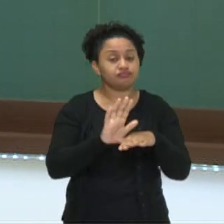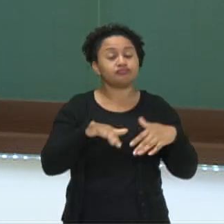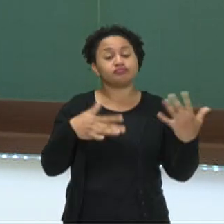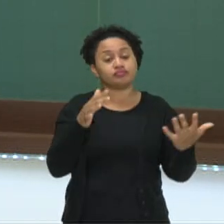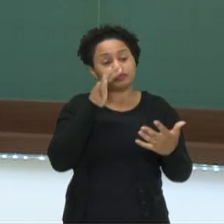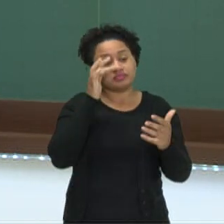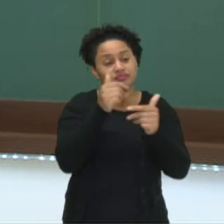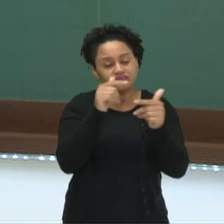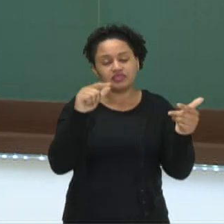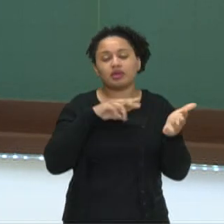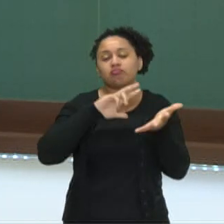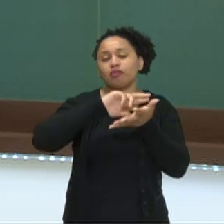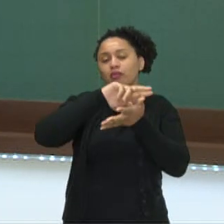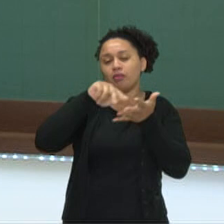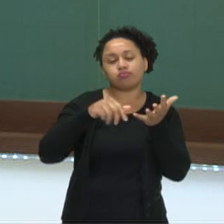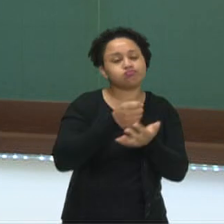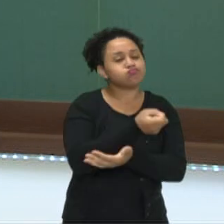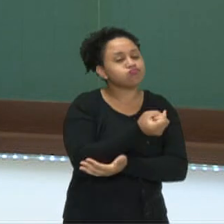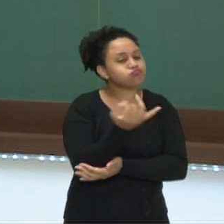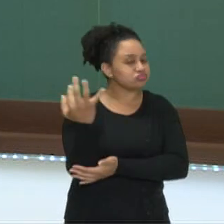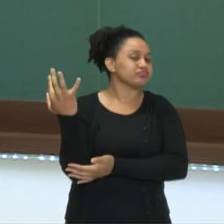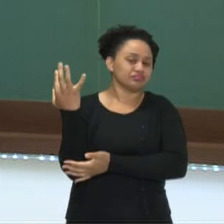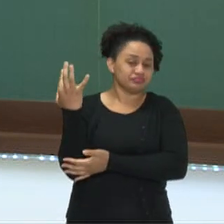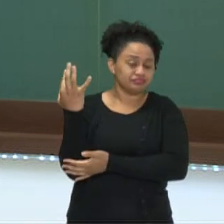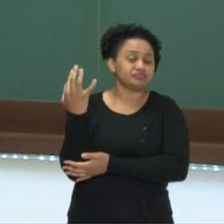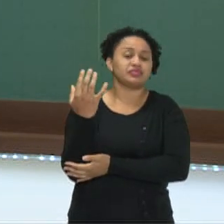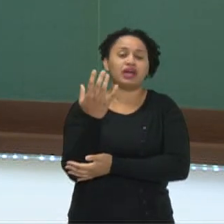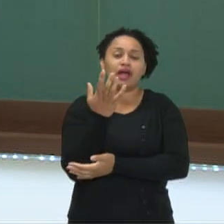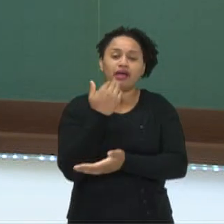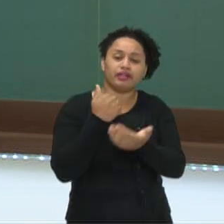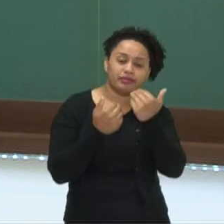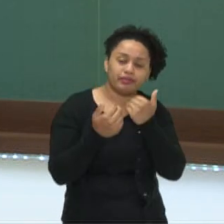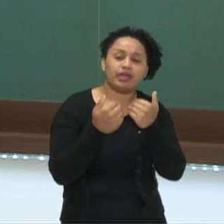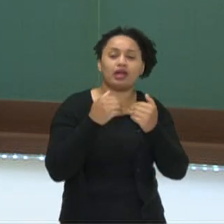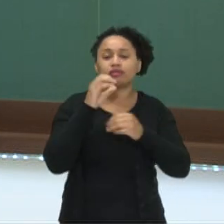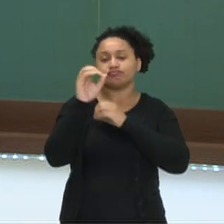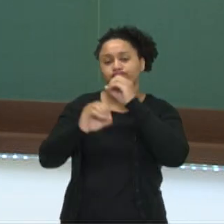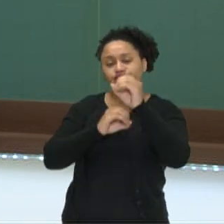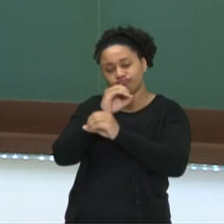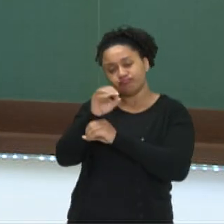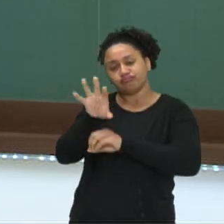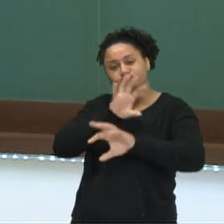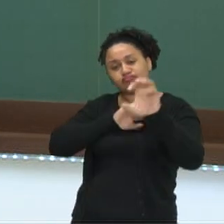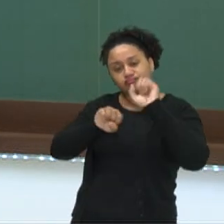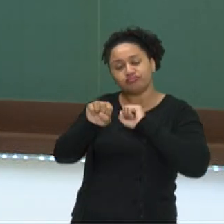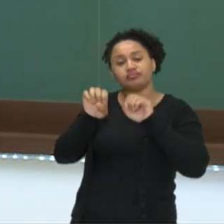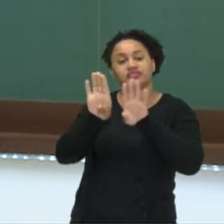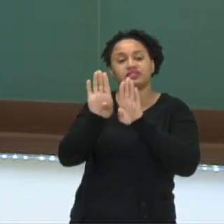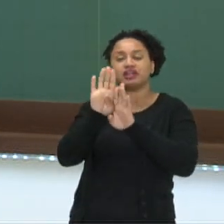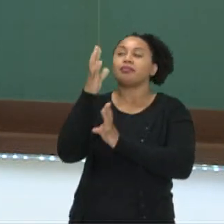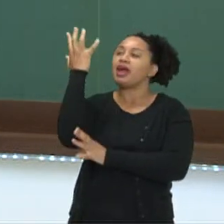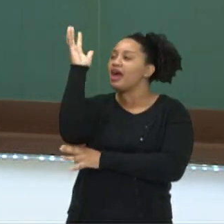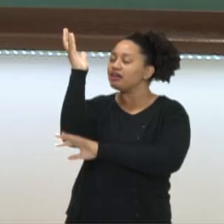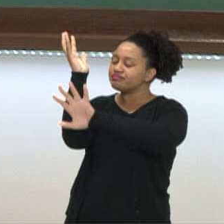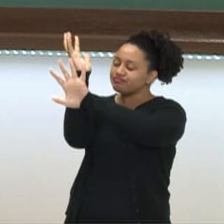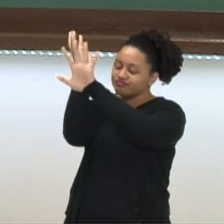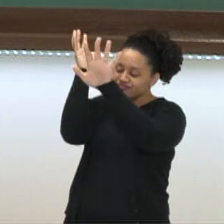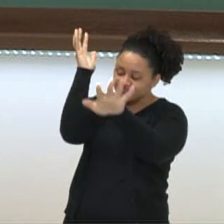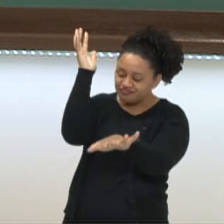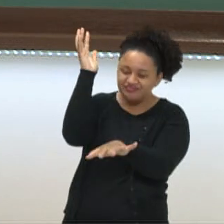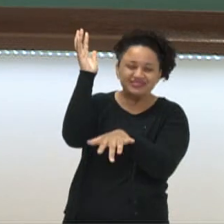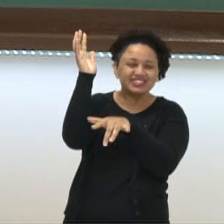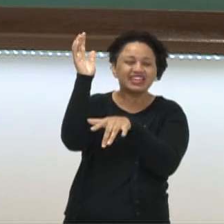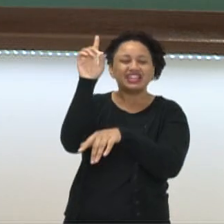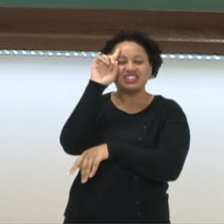têm uma diversidade muito grande para nós. Alimento, oxigênio, aquela sombra fresca, naquele